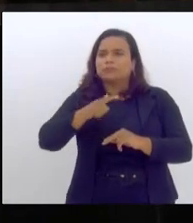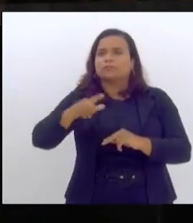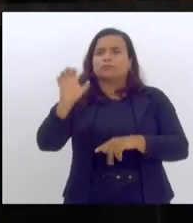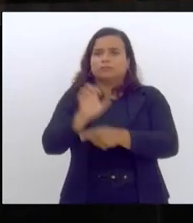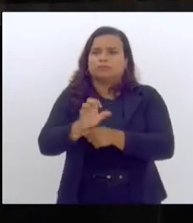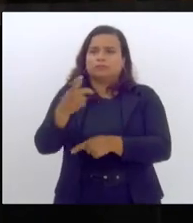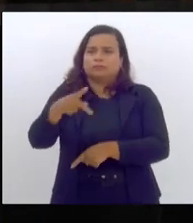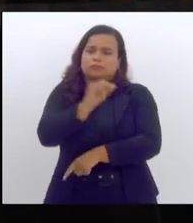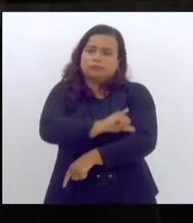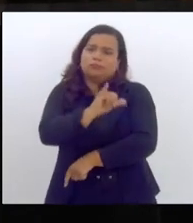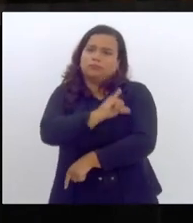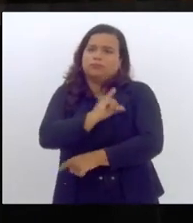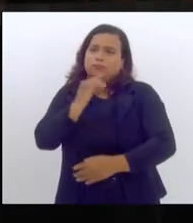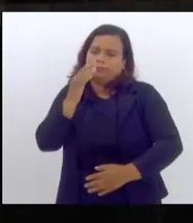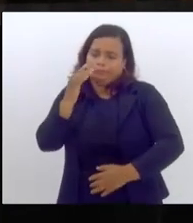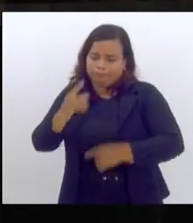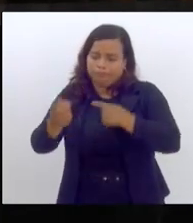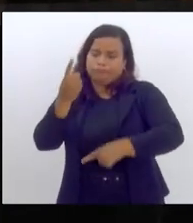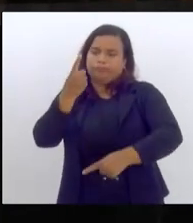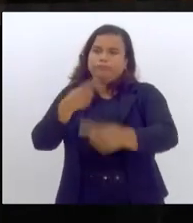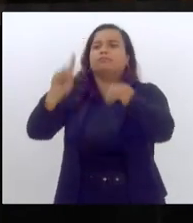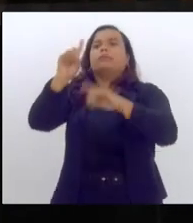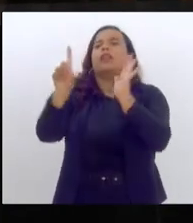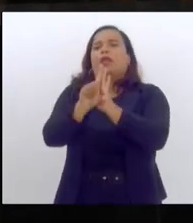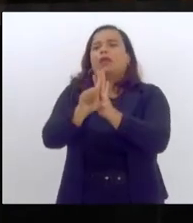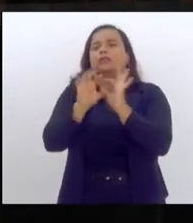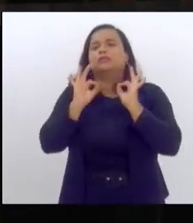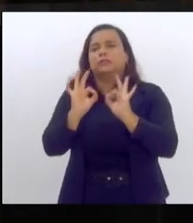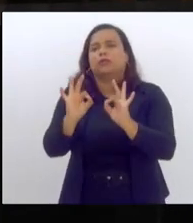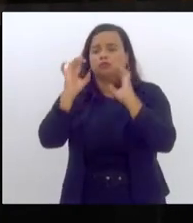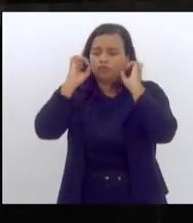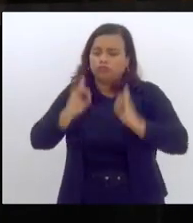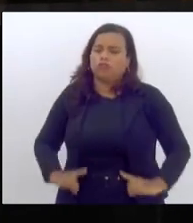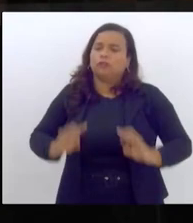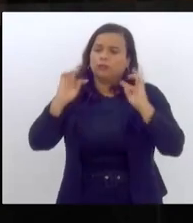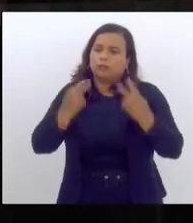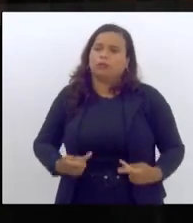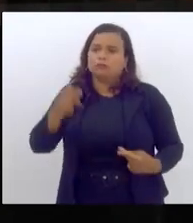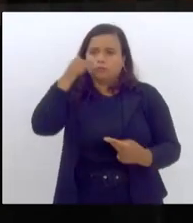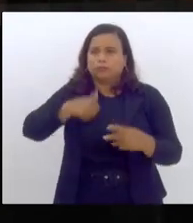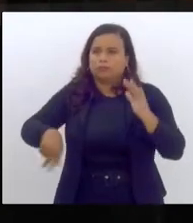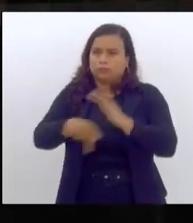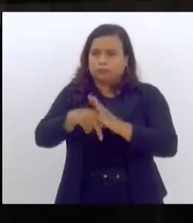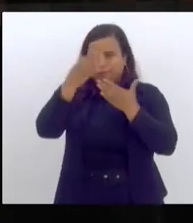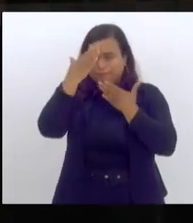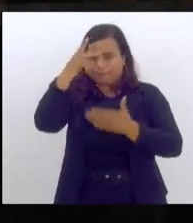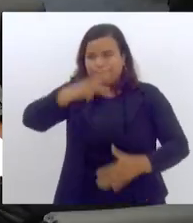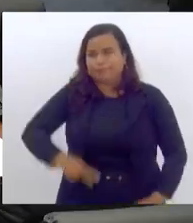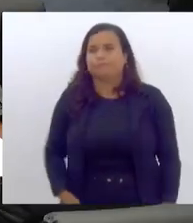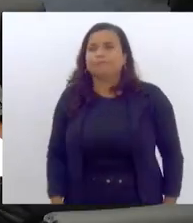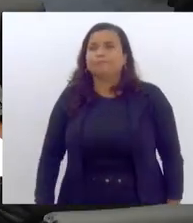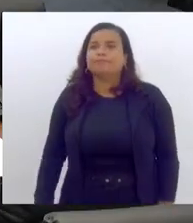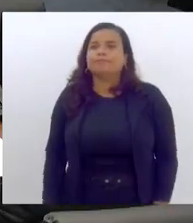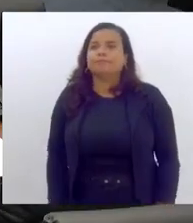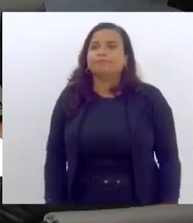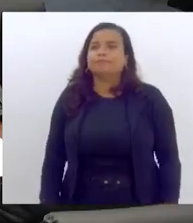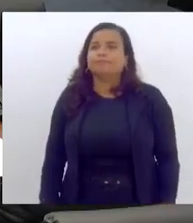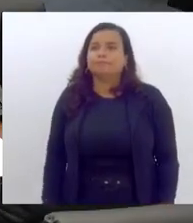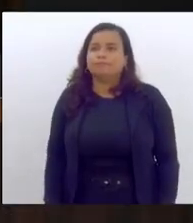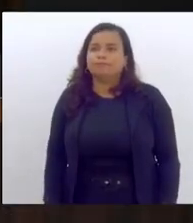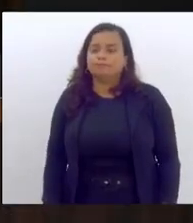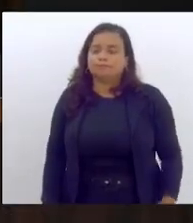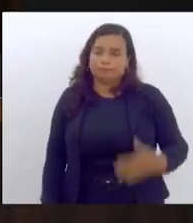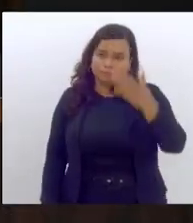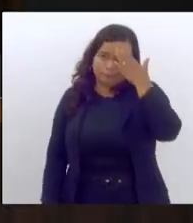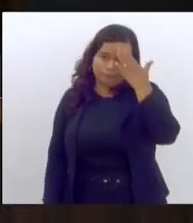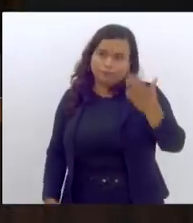Estado do Rio de Janeiro, uma lei que assegure a dignidade humana dessas mulheres. Muito obrigada, senhora presidenta.